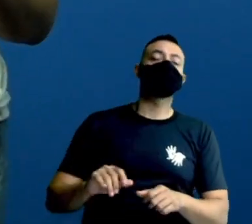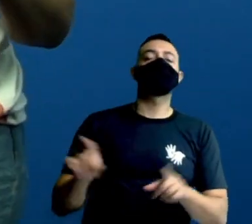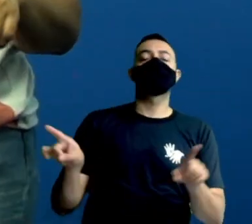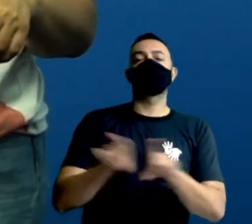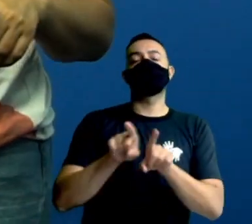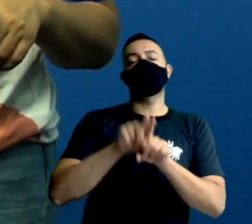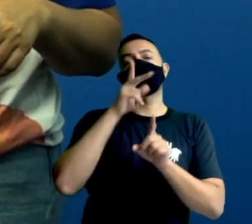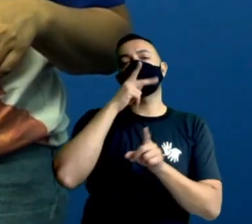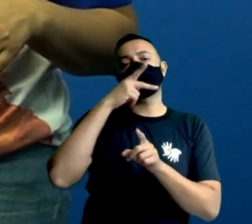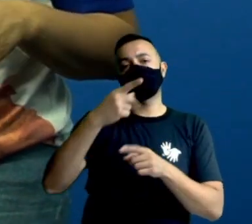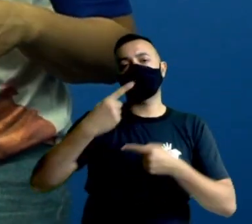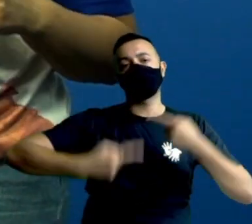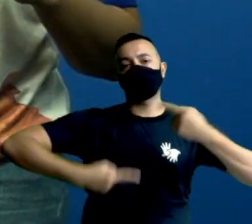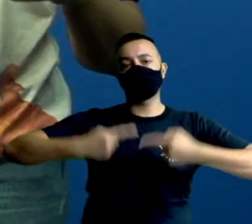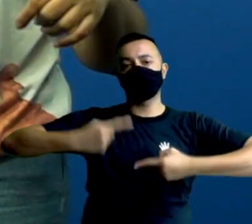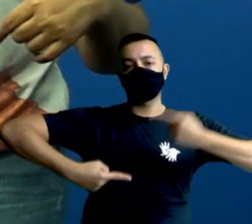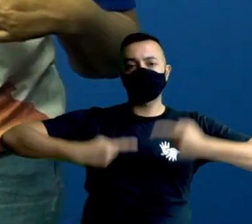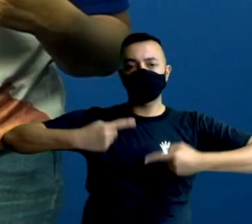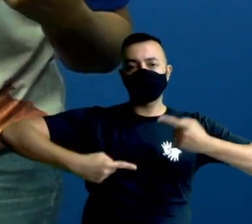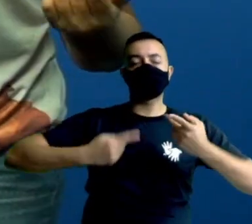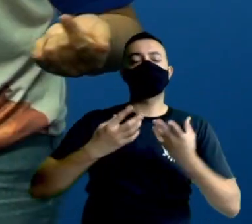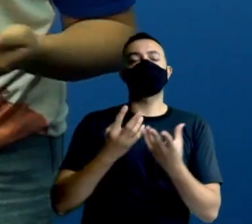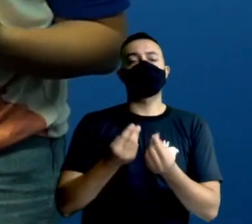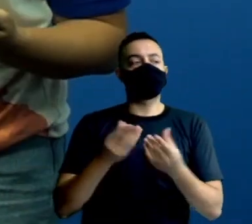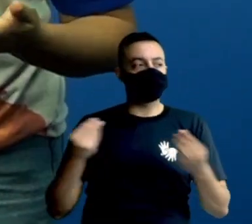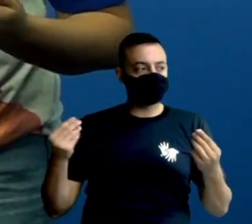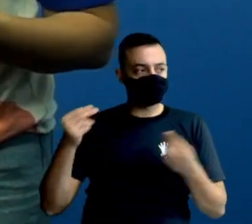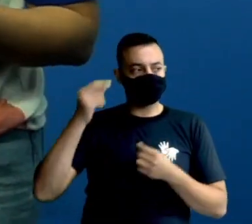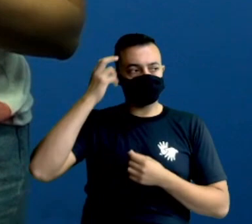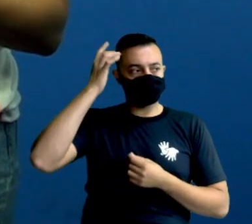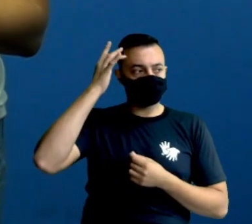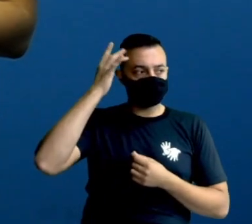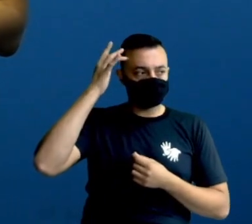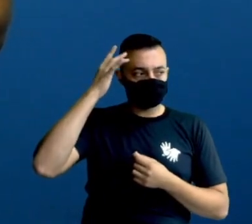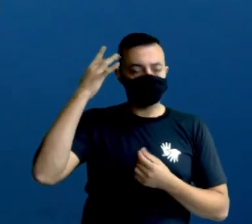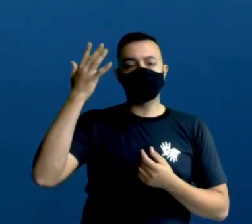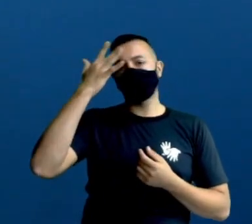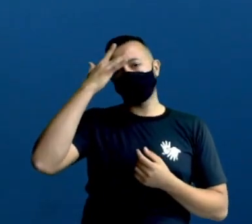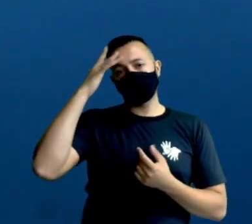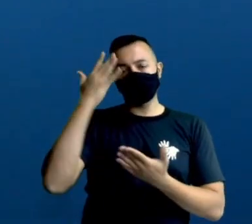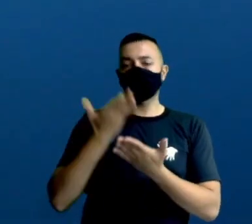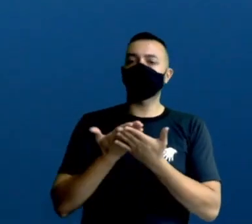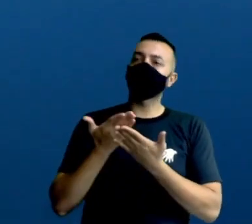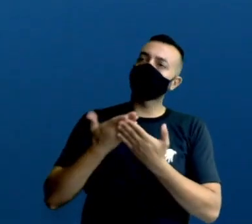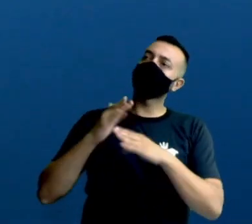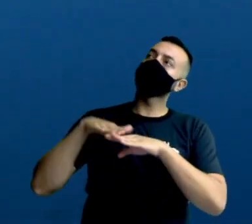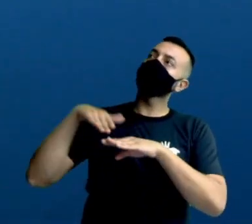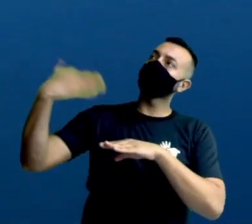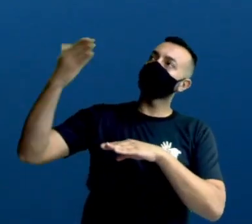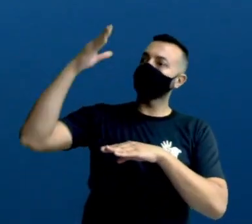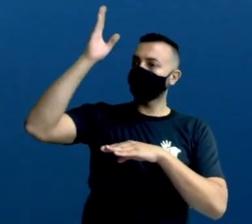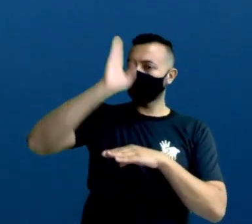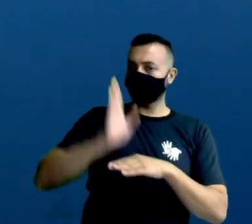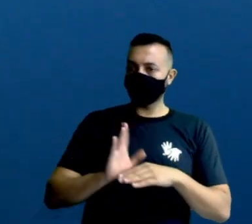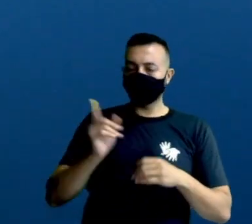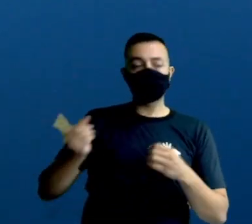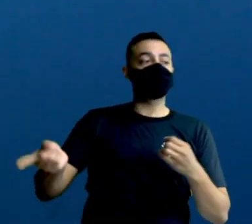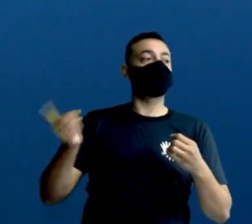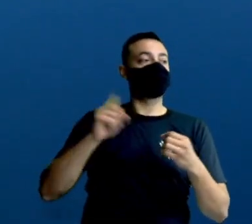partidos políticos, muitos partidos políticos, muito intelectuais, muitas pessoas que iam estudar fora do país, quando